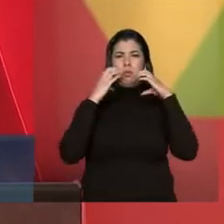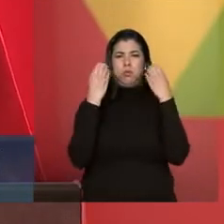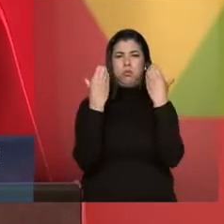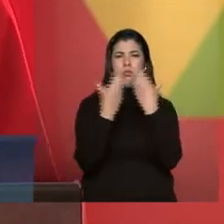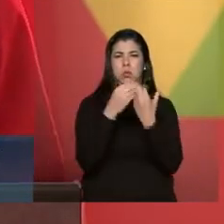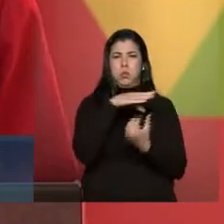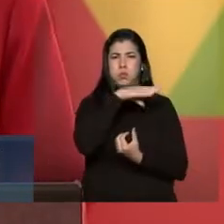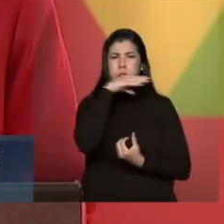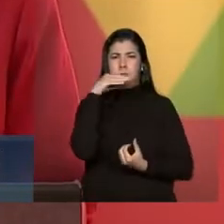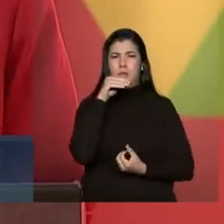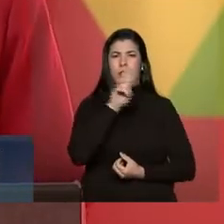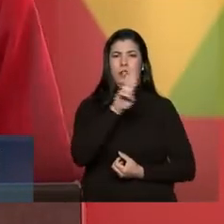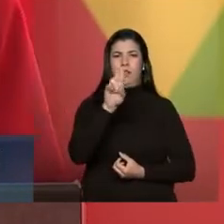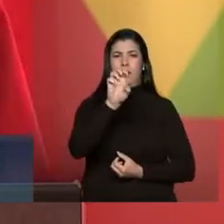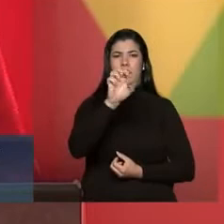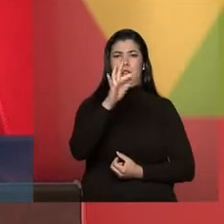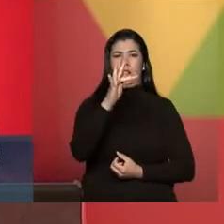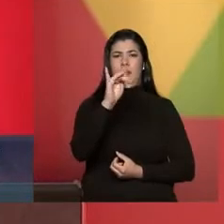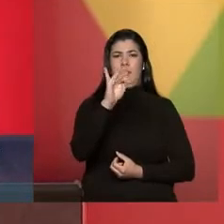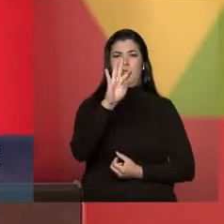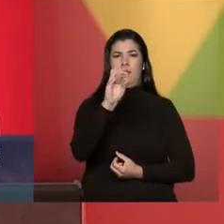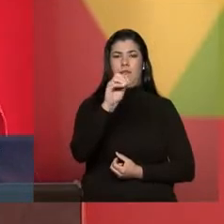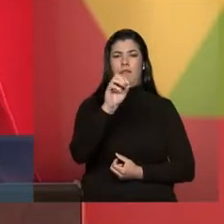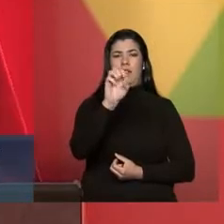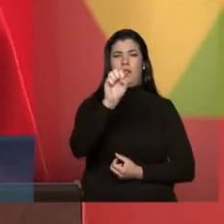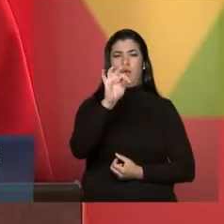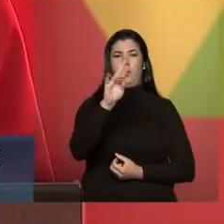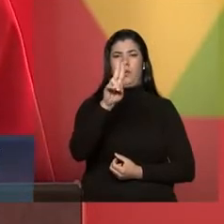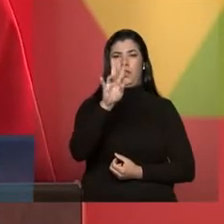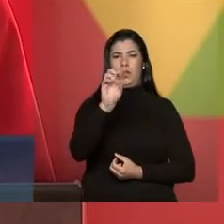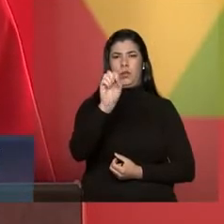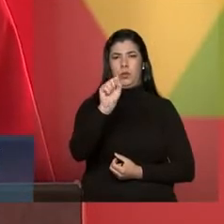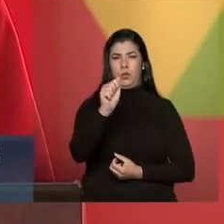coordenação no âmbito do BASIC,